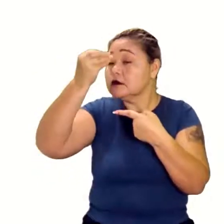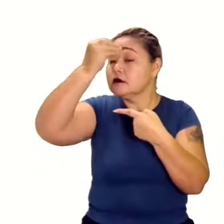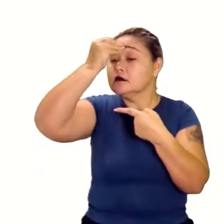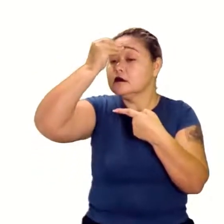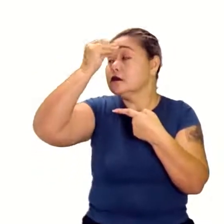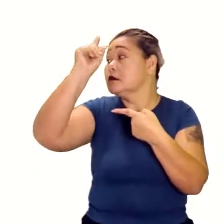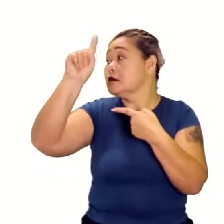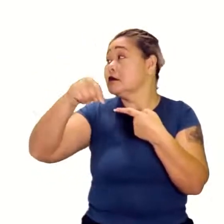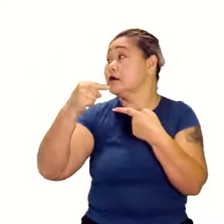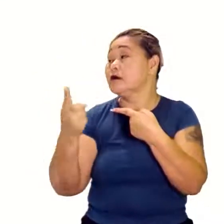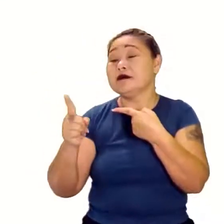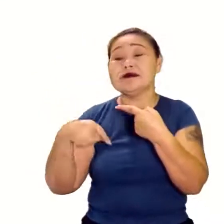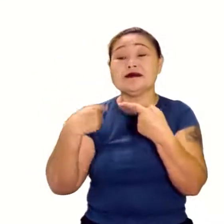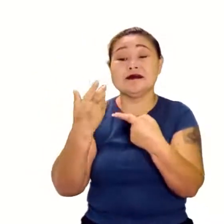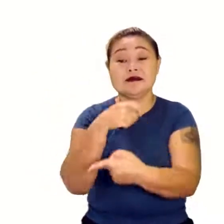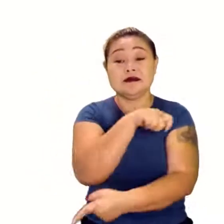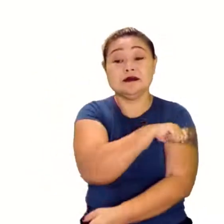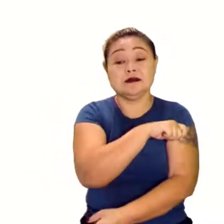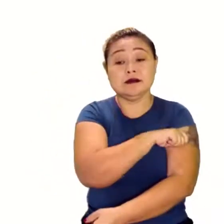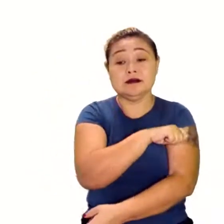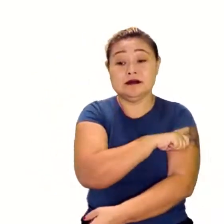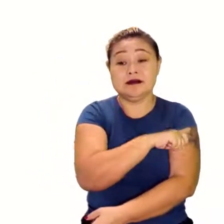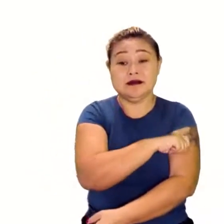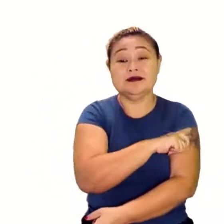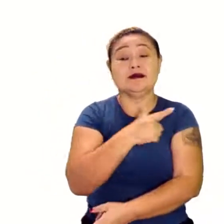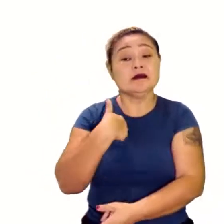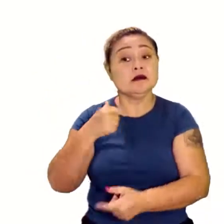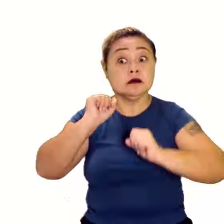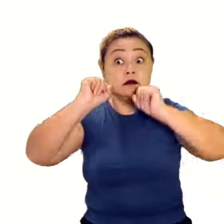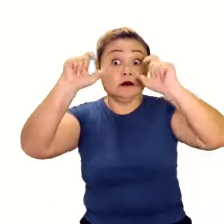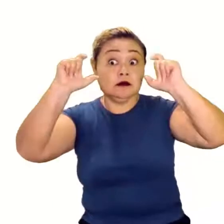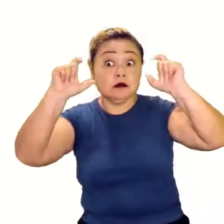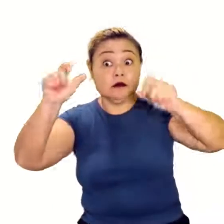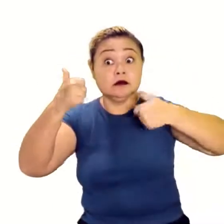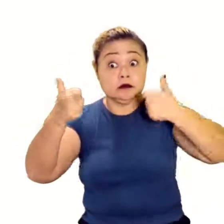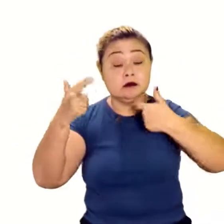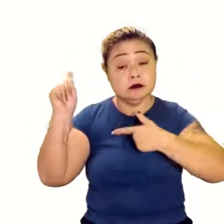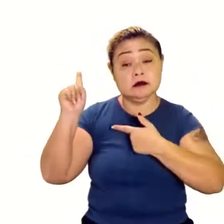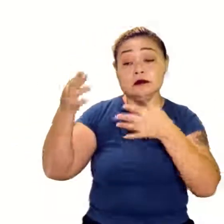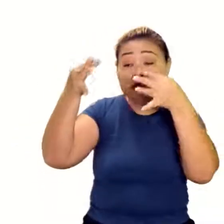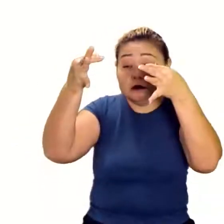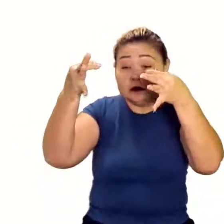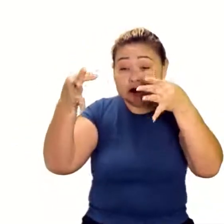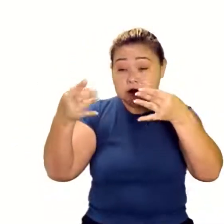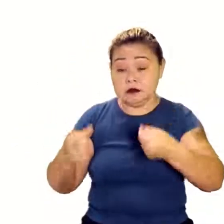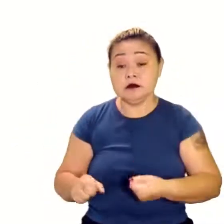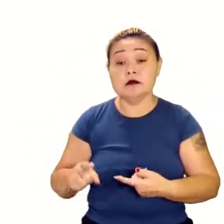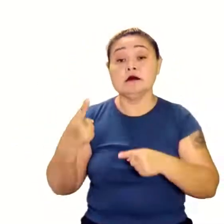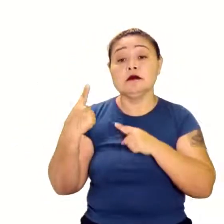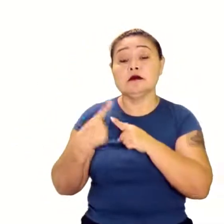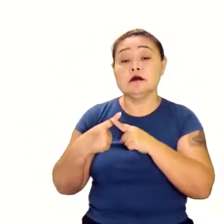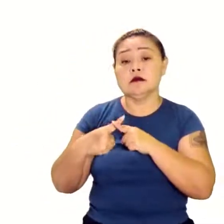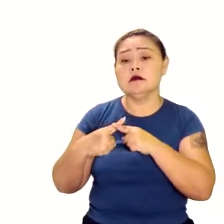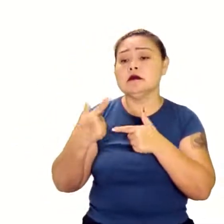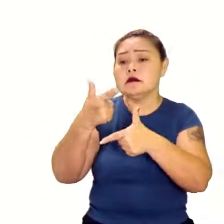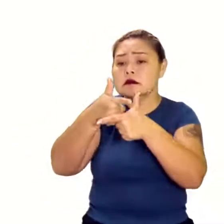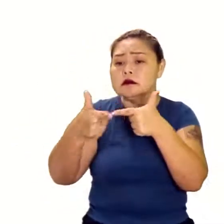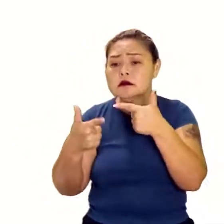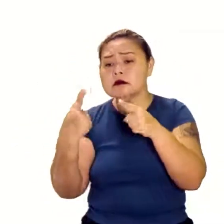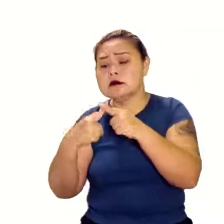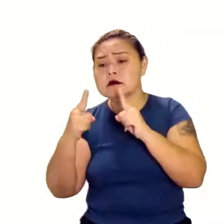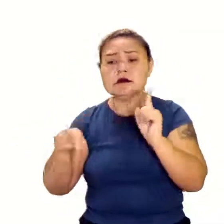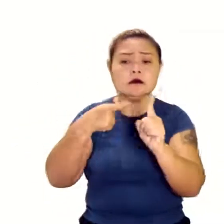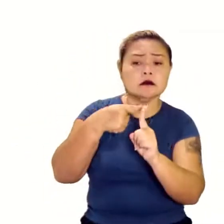mesmo. E aí o aluno já fica lá ligado, já fica ligado nesses detalhes. Por que pode dividir? Por que